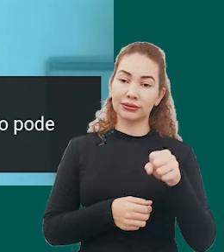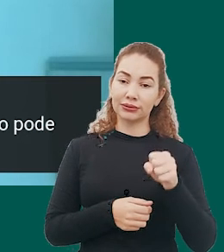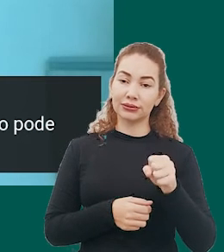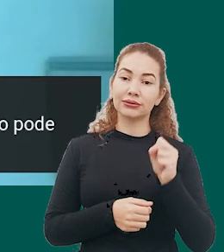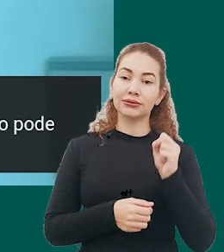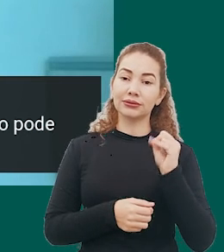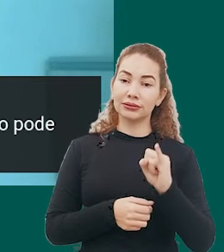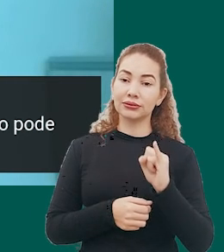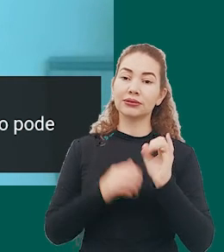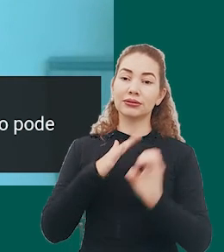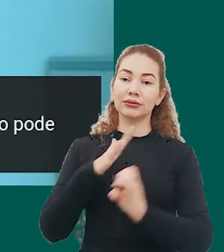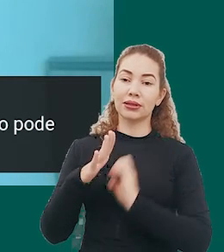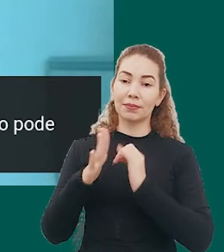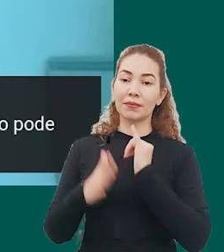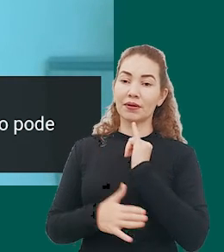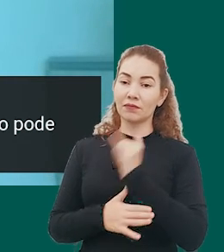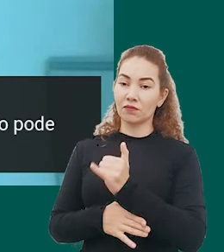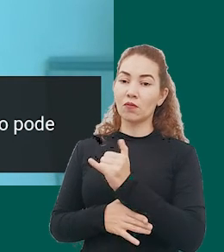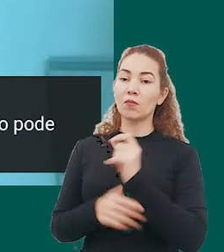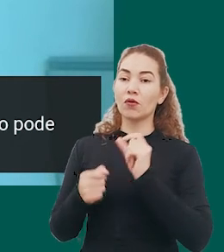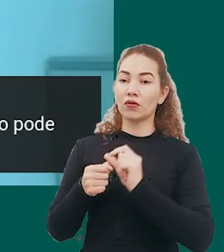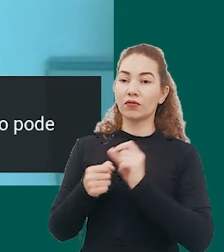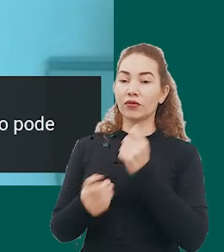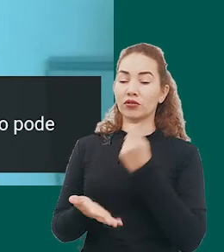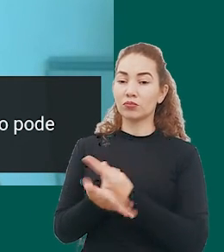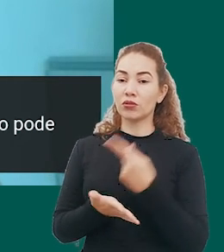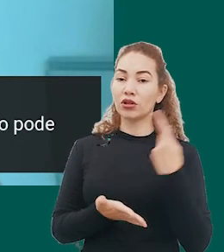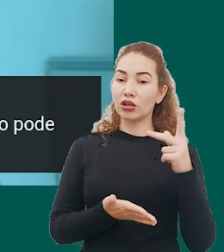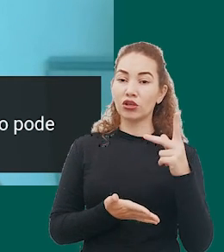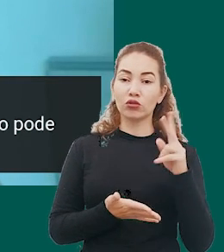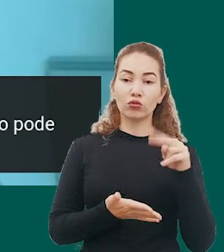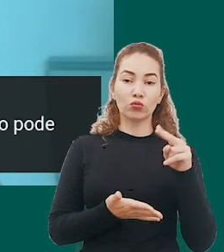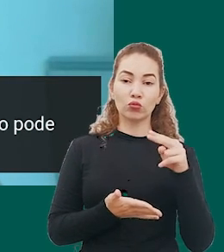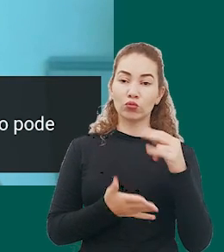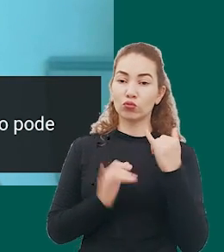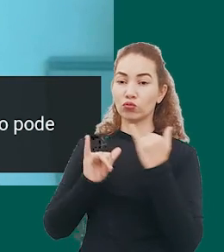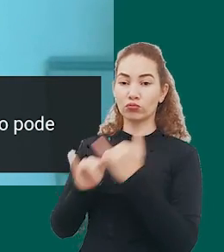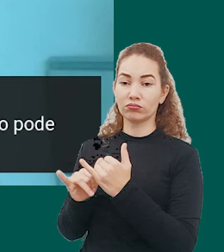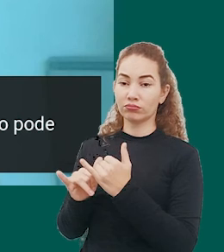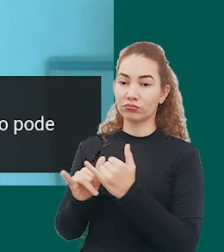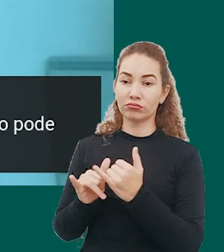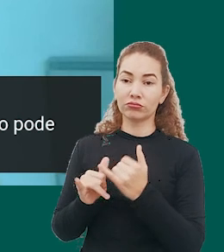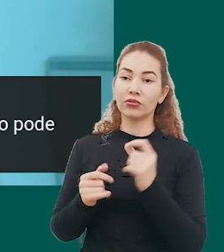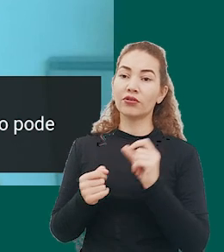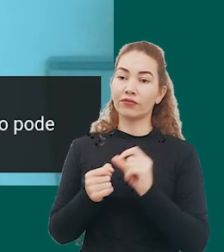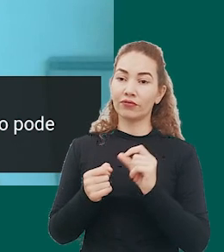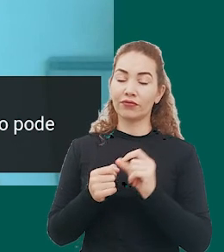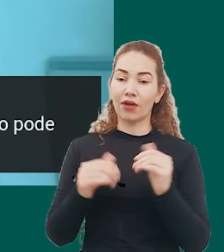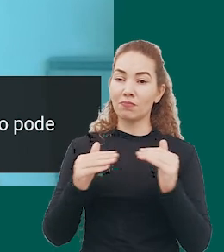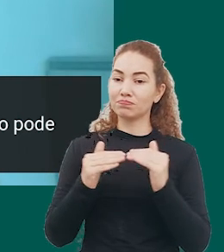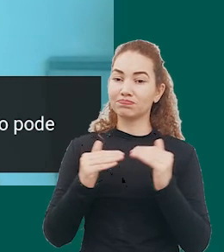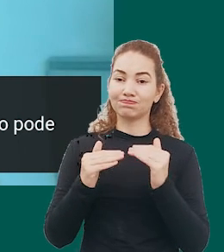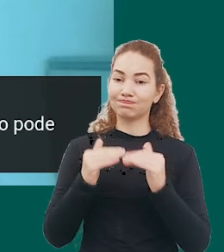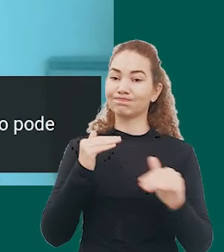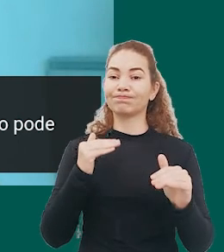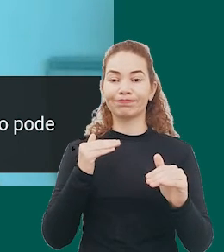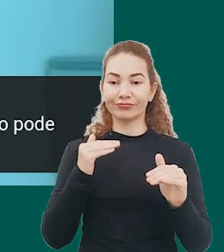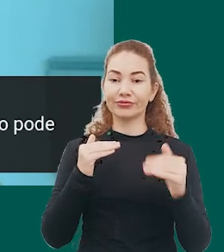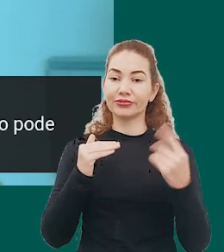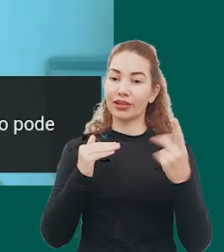informou lá na DIRF que ela fez esse pagamento para ti e tu não fizer essa informação, vai dar divergência na tua